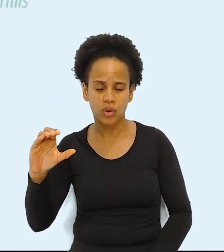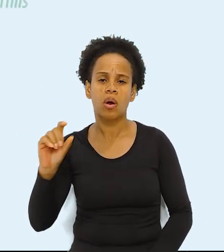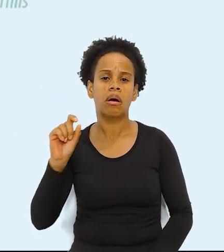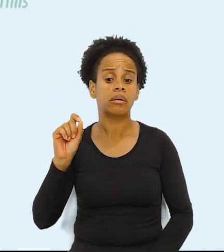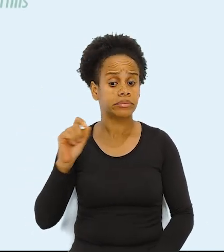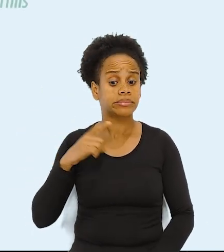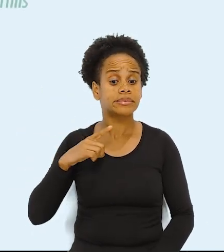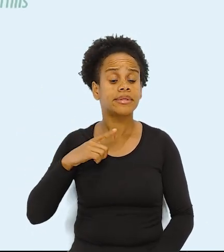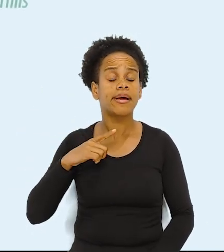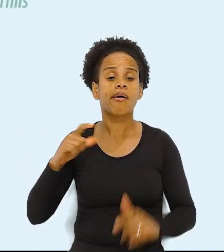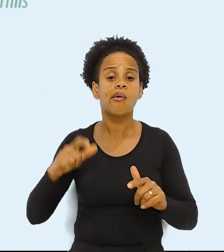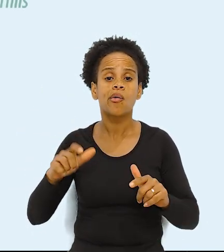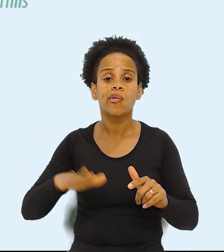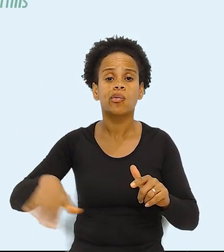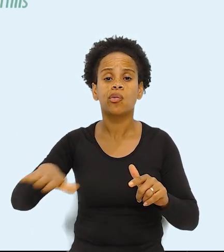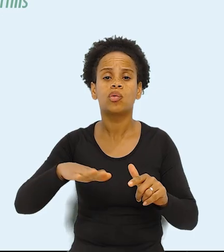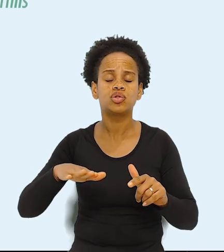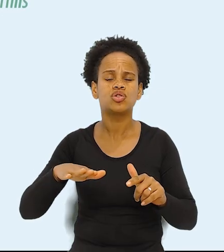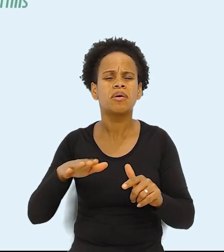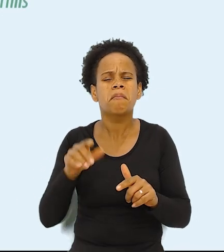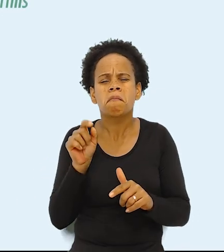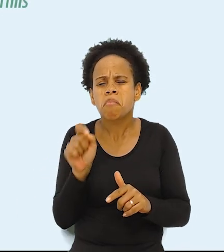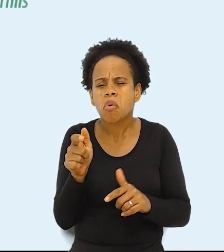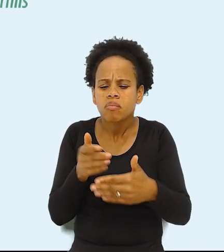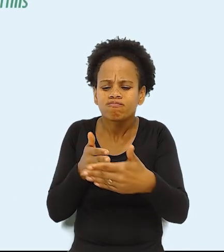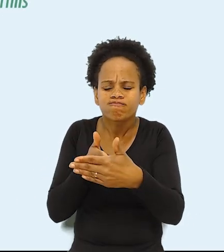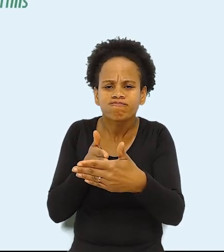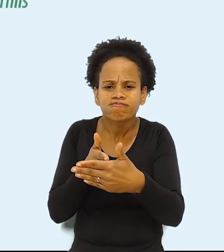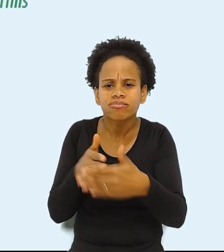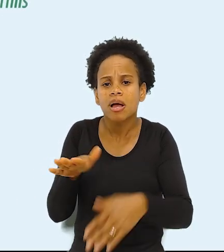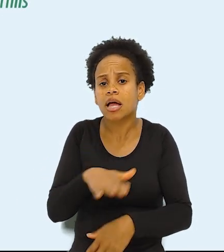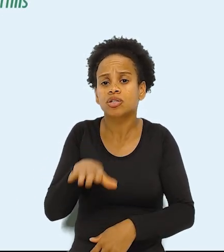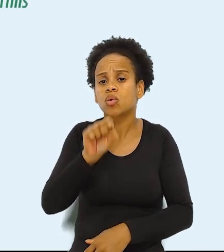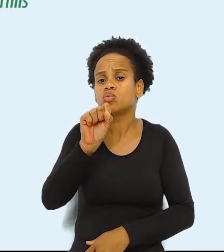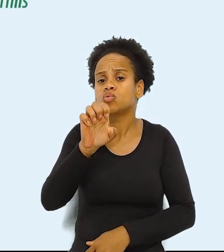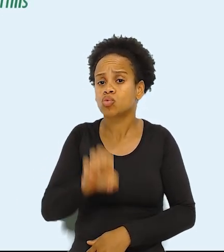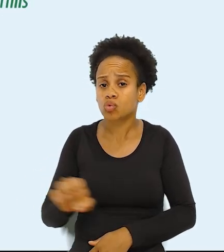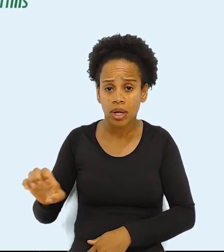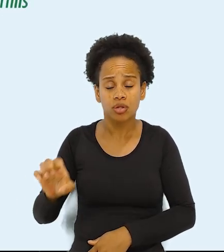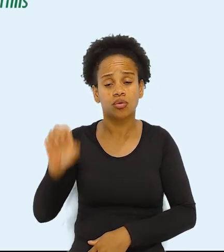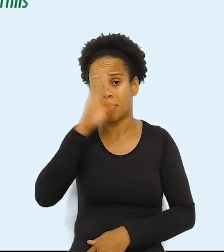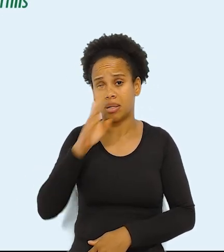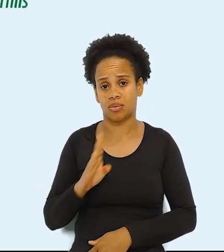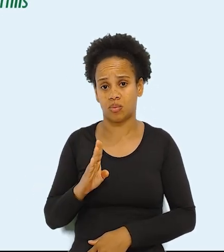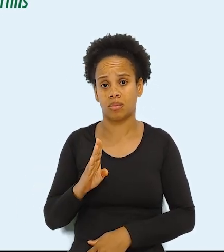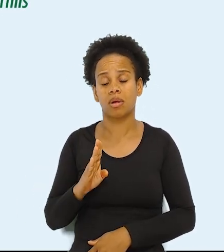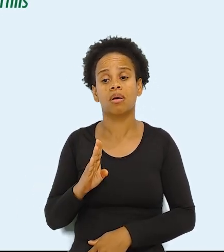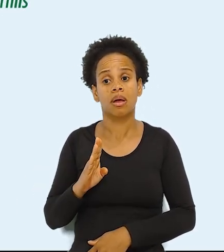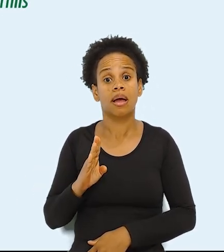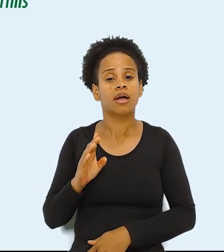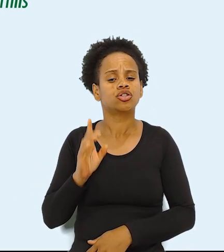sua vez, tem distribuição quase restrita à região sudeste do Brasil, tendo